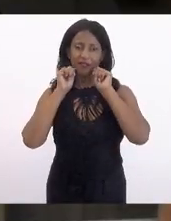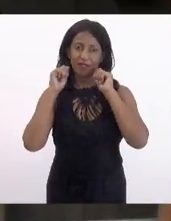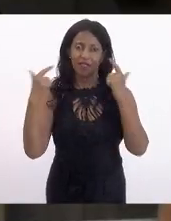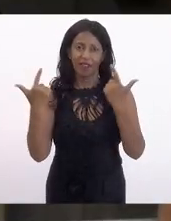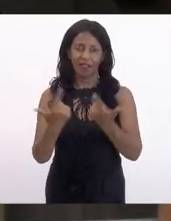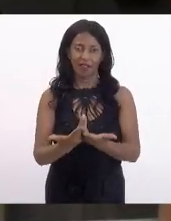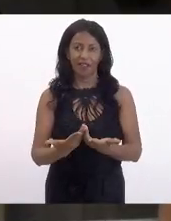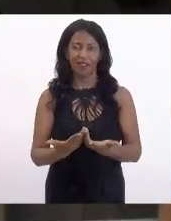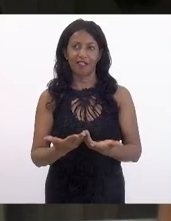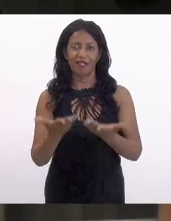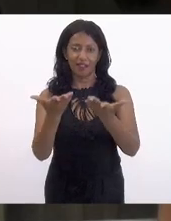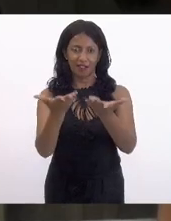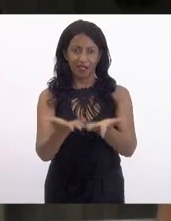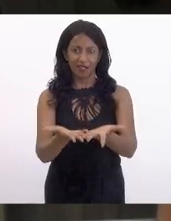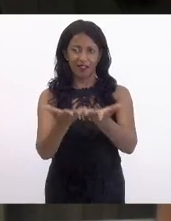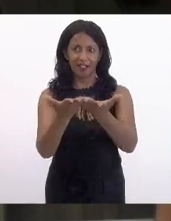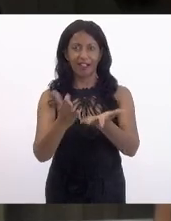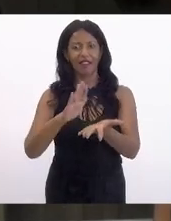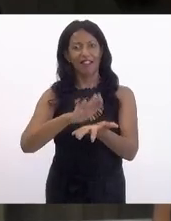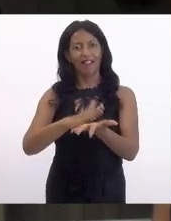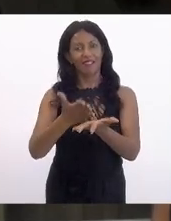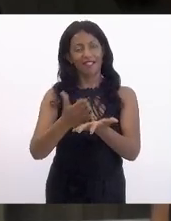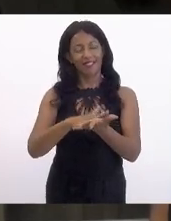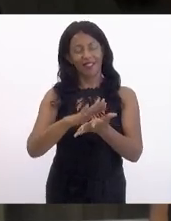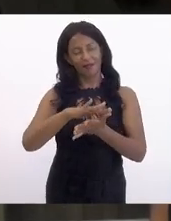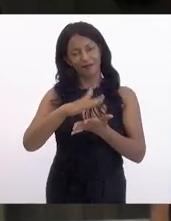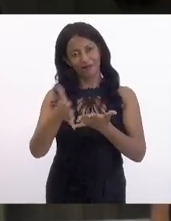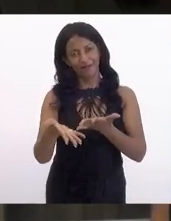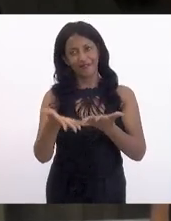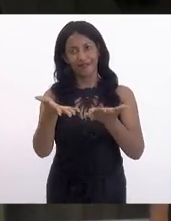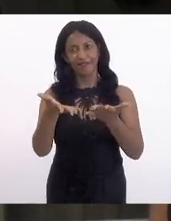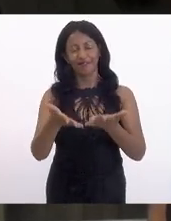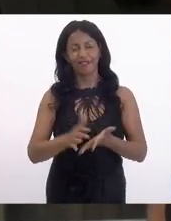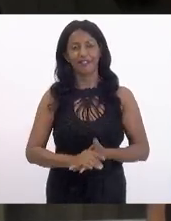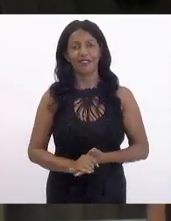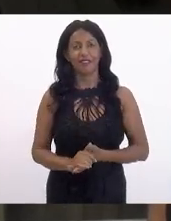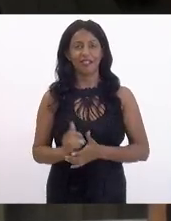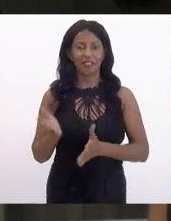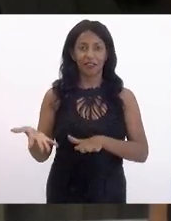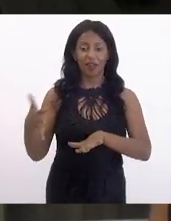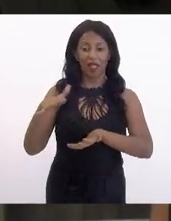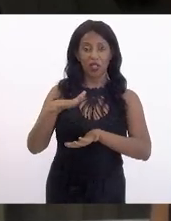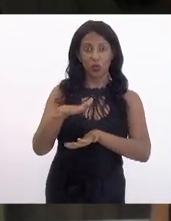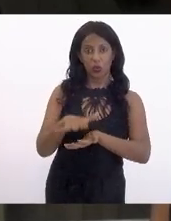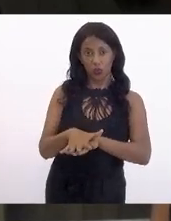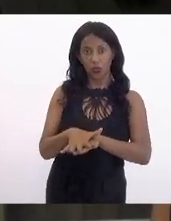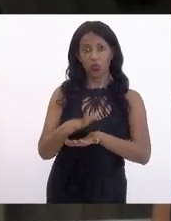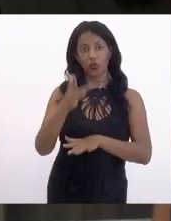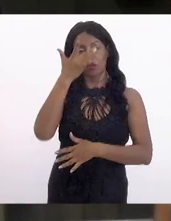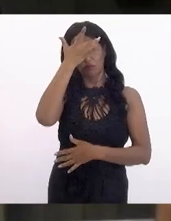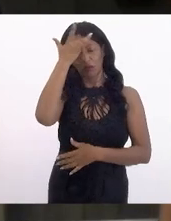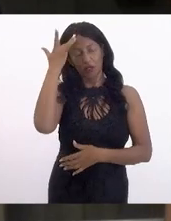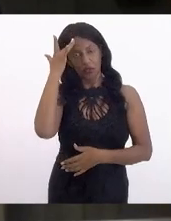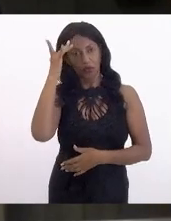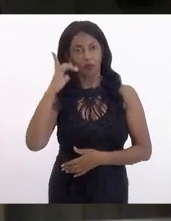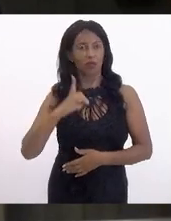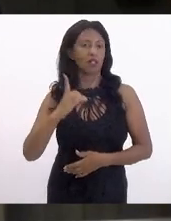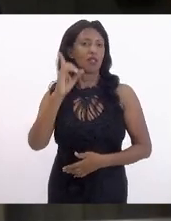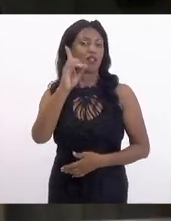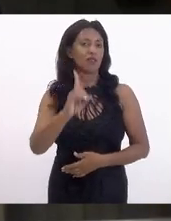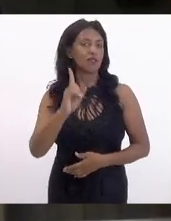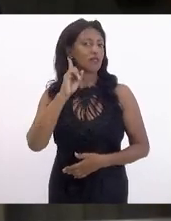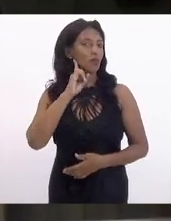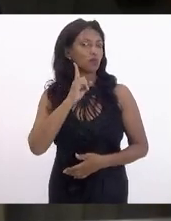Assembleia Legislativa notadamente a intérprete de libras que promovem a inclusão das pessoas com deficiência